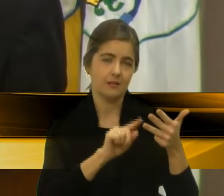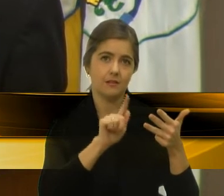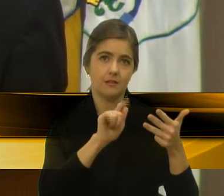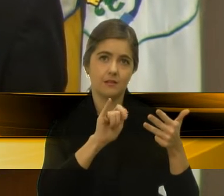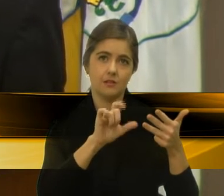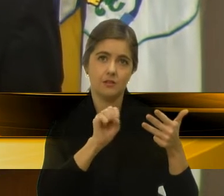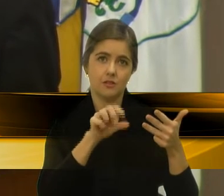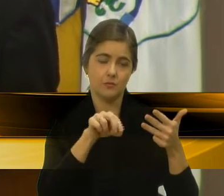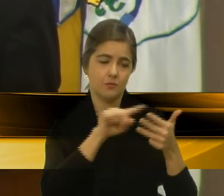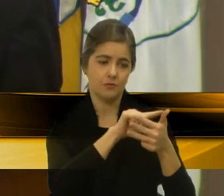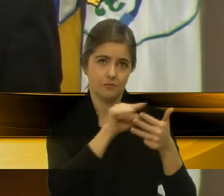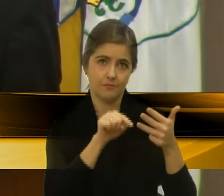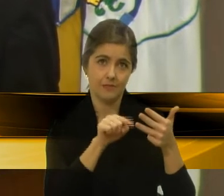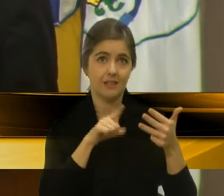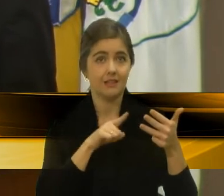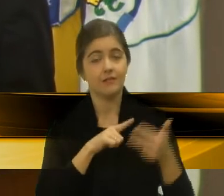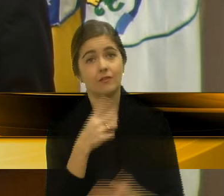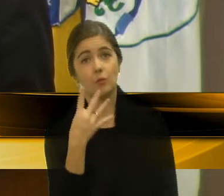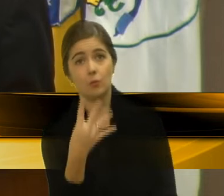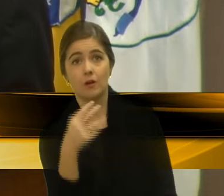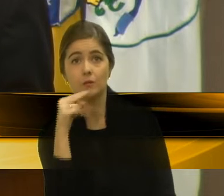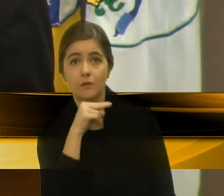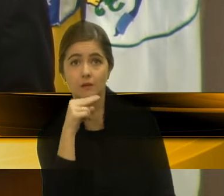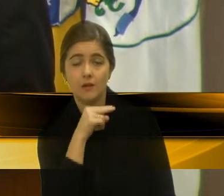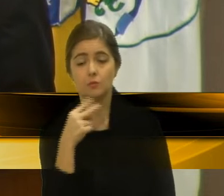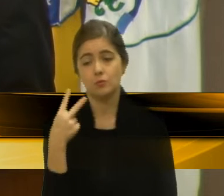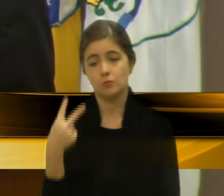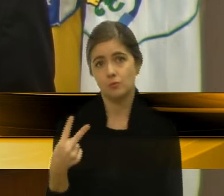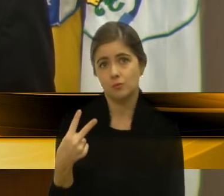4 netos e 2 netas.